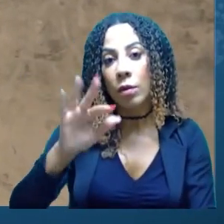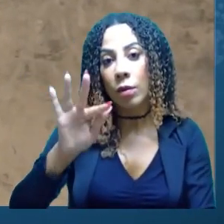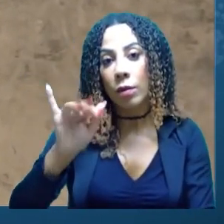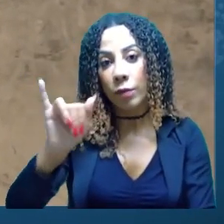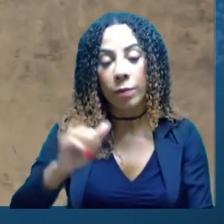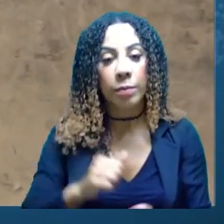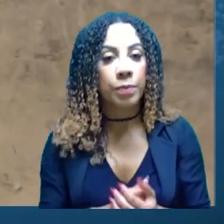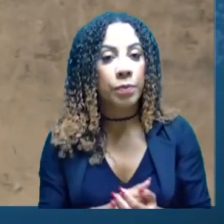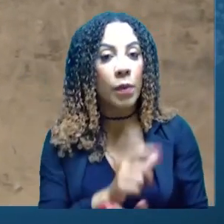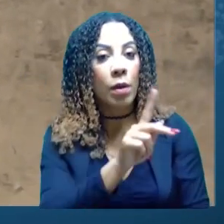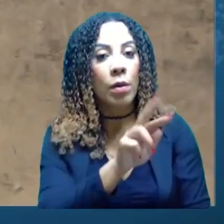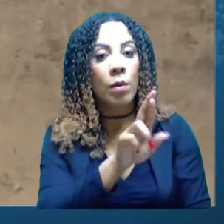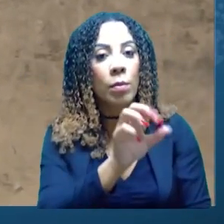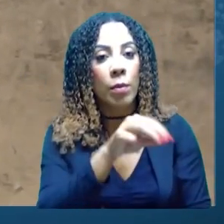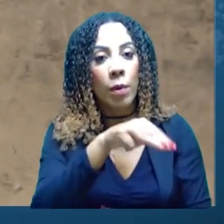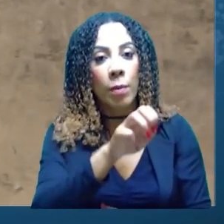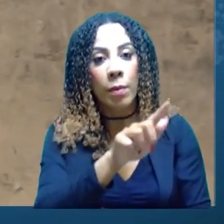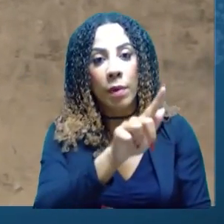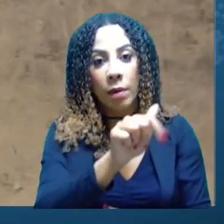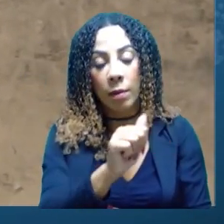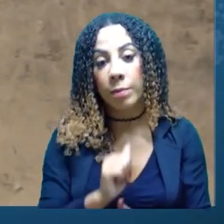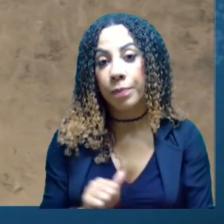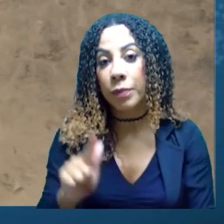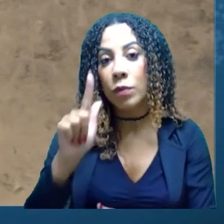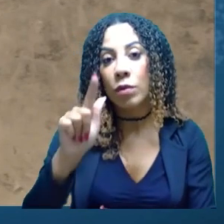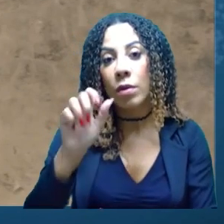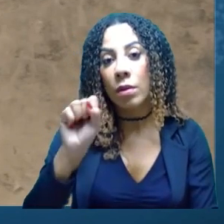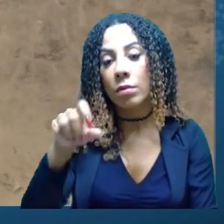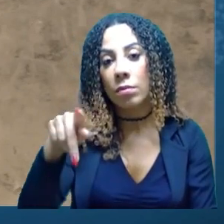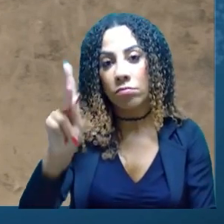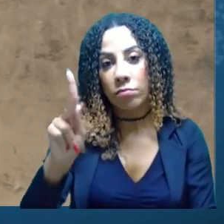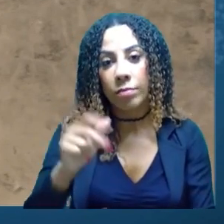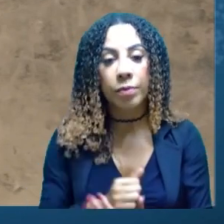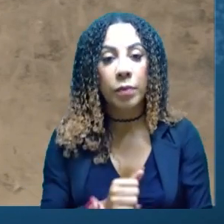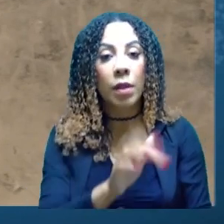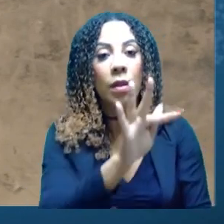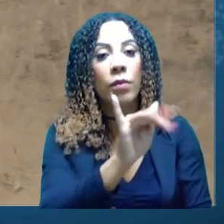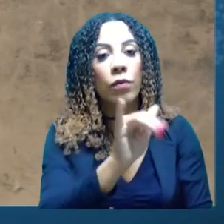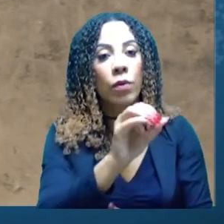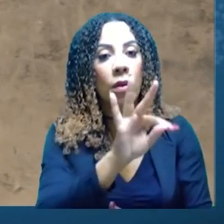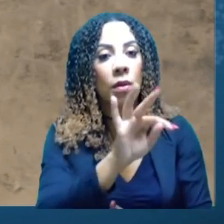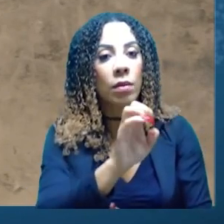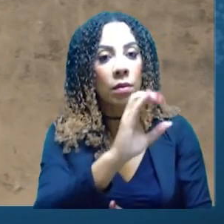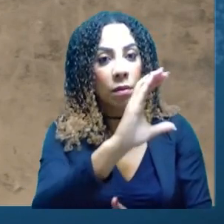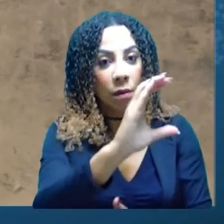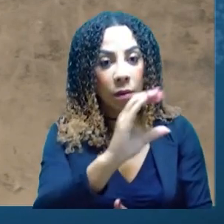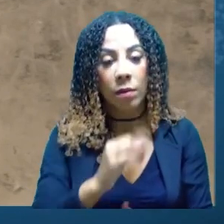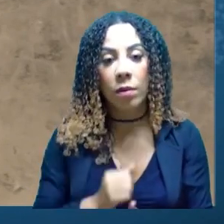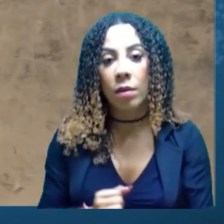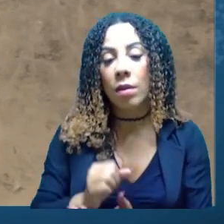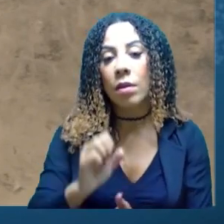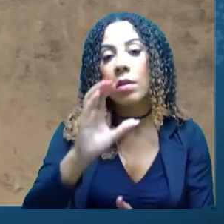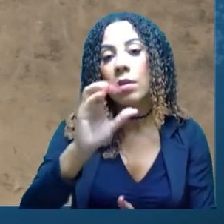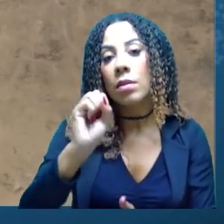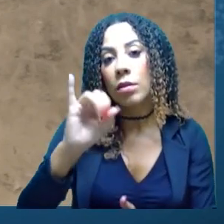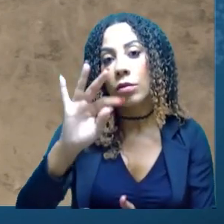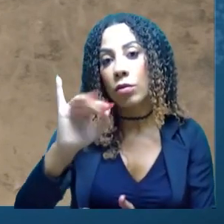Promega, GSK, Fiotec, Citiva,